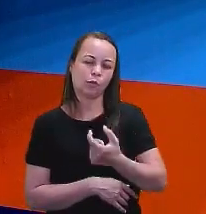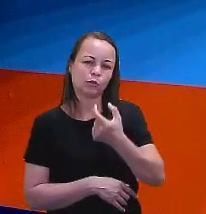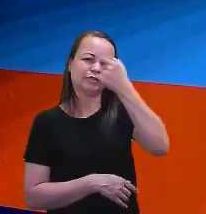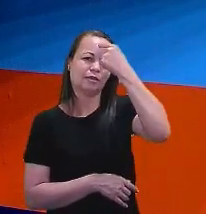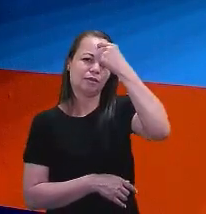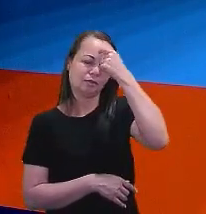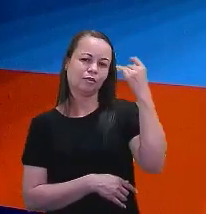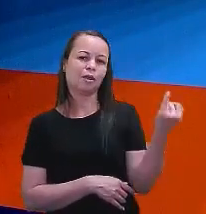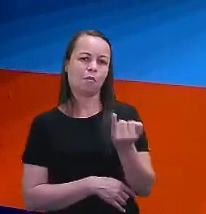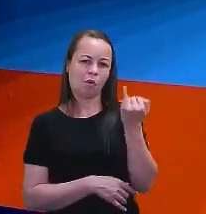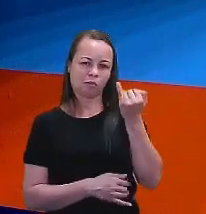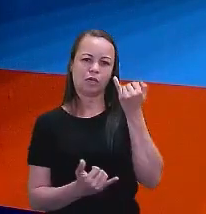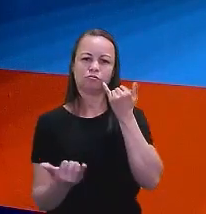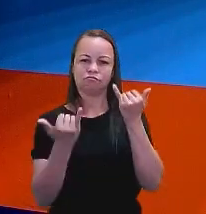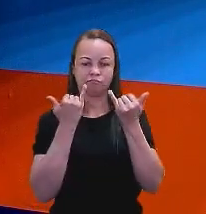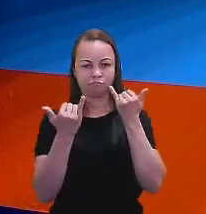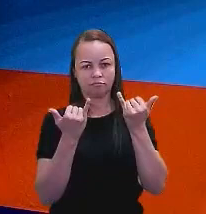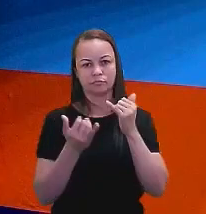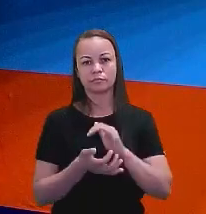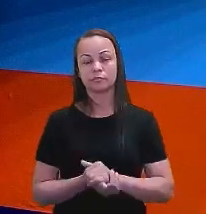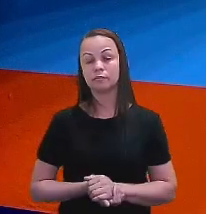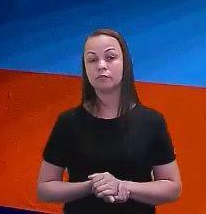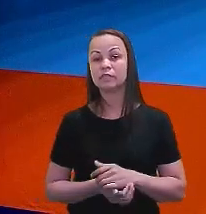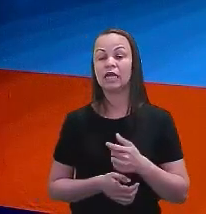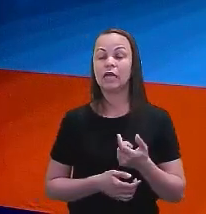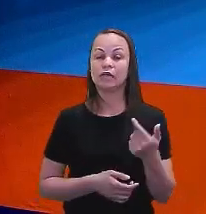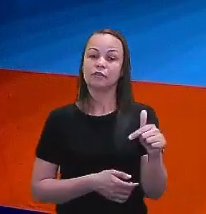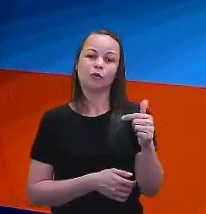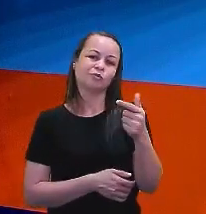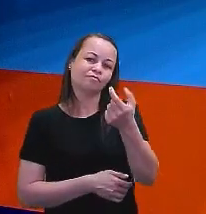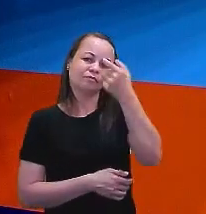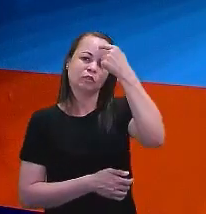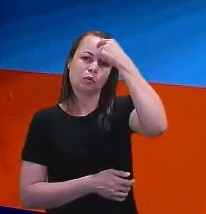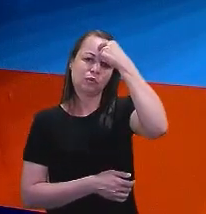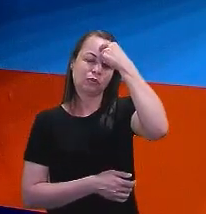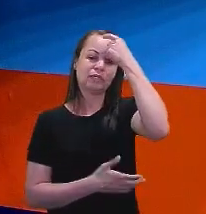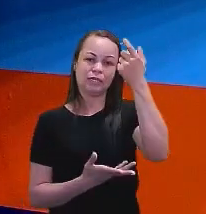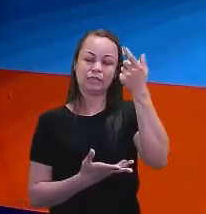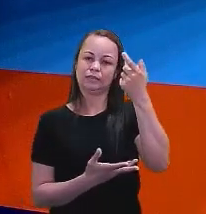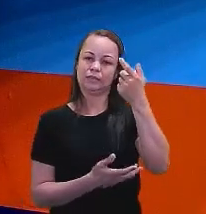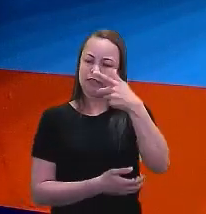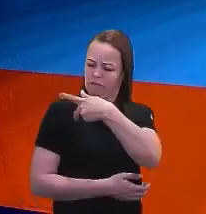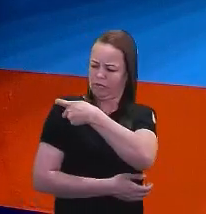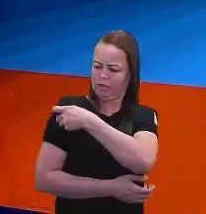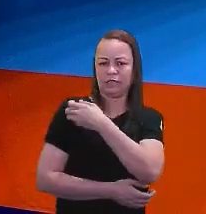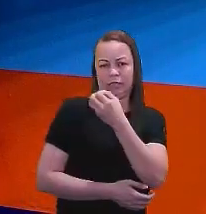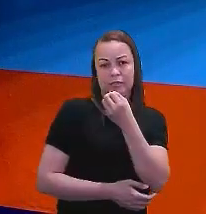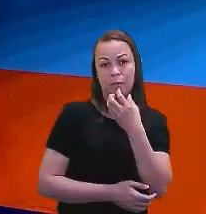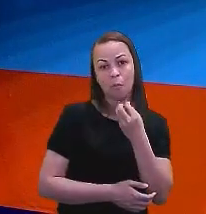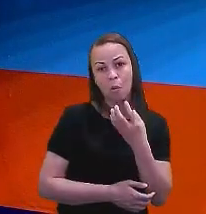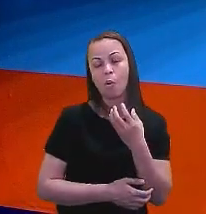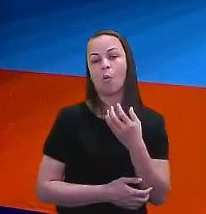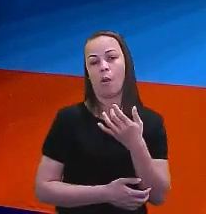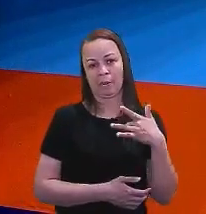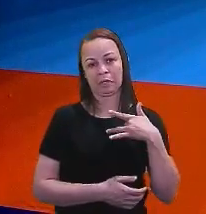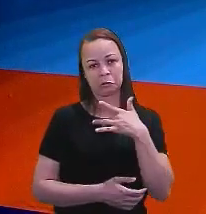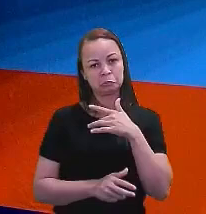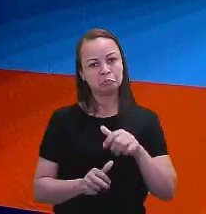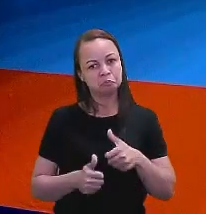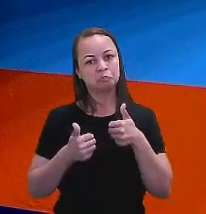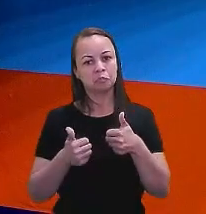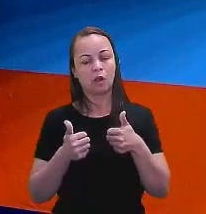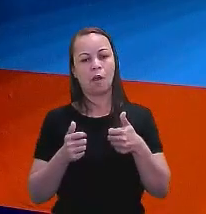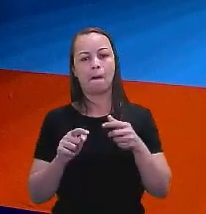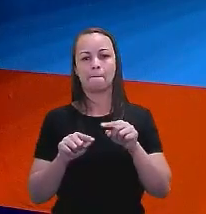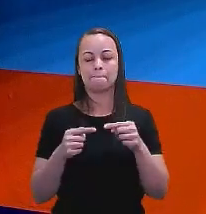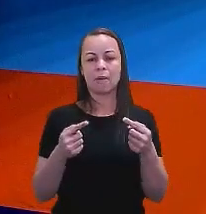importante as informações. Eles não tinham consciência que a vacina ia fazer bem, né? Eles se vacinando contra a